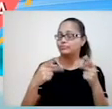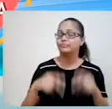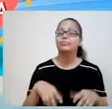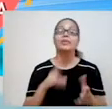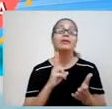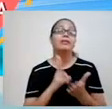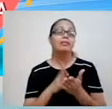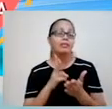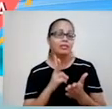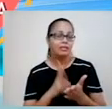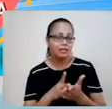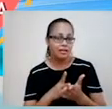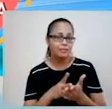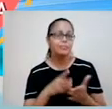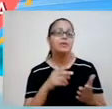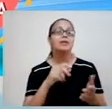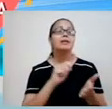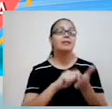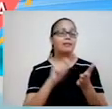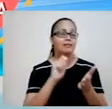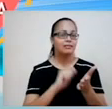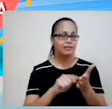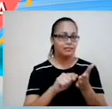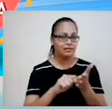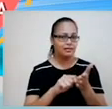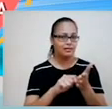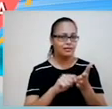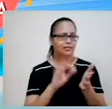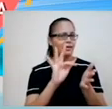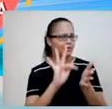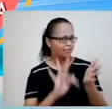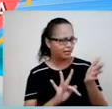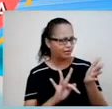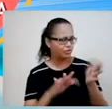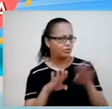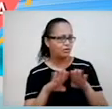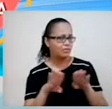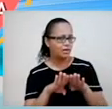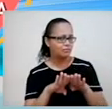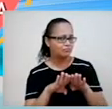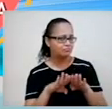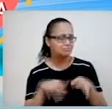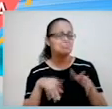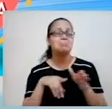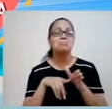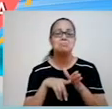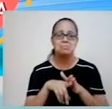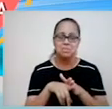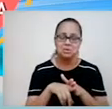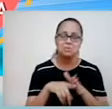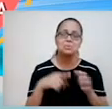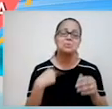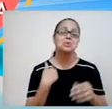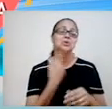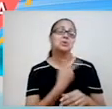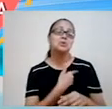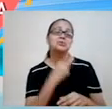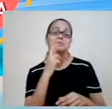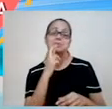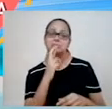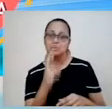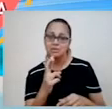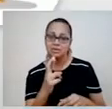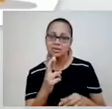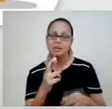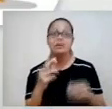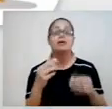na escrita eu tenho texto, mas ser falado, será que é texto também? Olha que interessante, são perguntas que nós vamos responder então nessa aula. Vamos